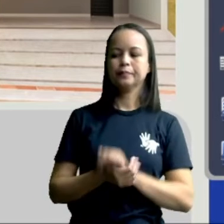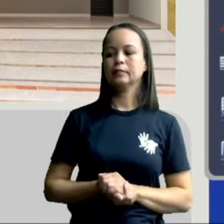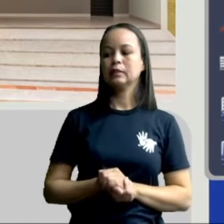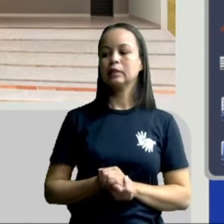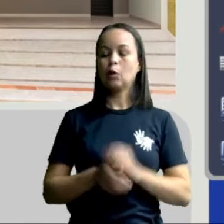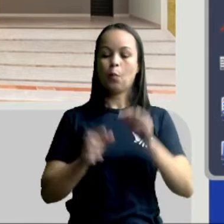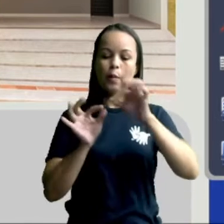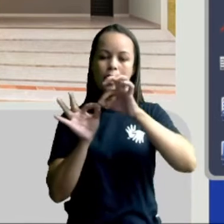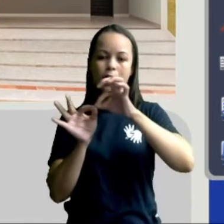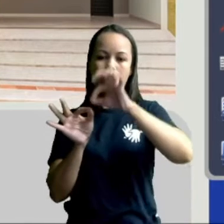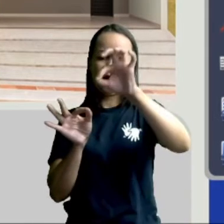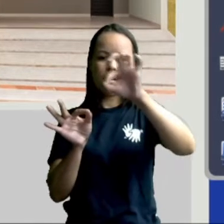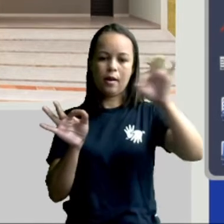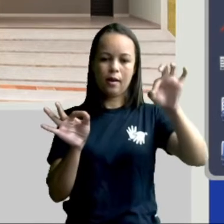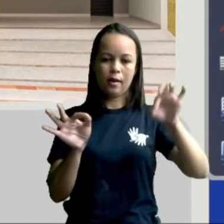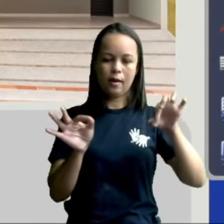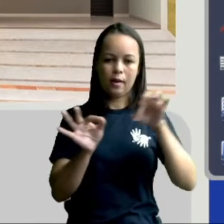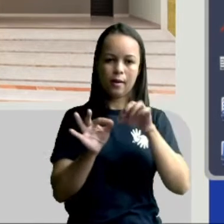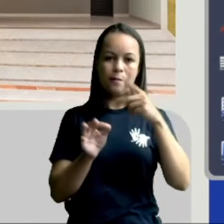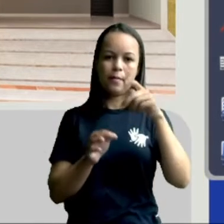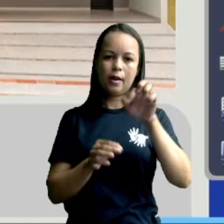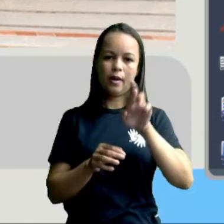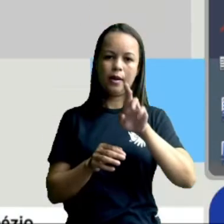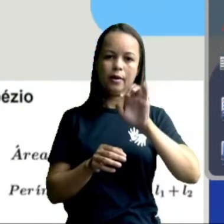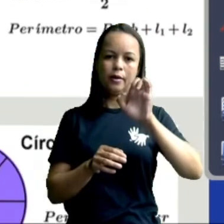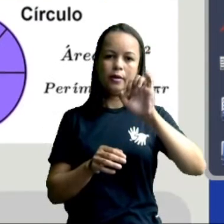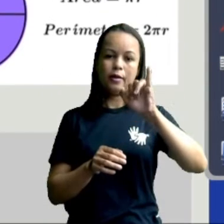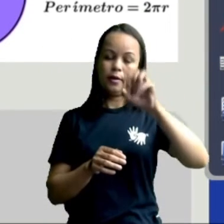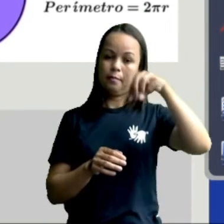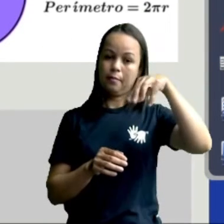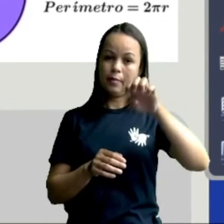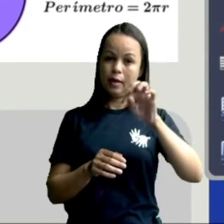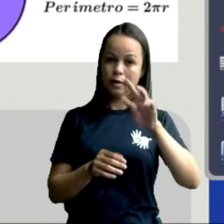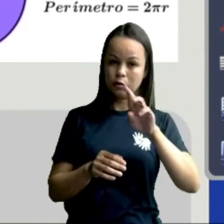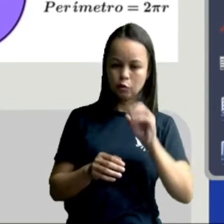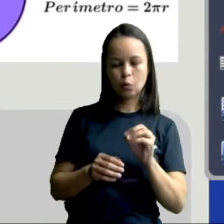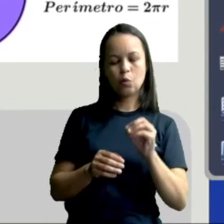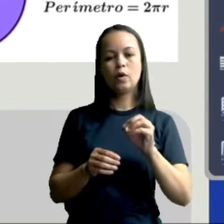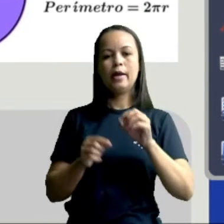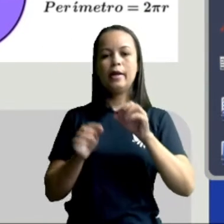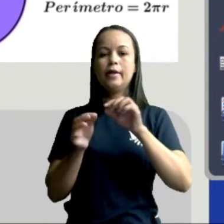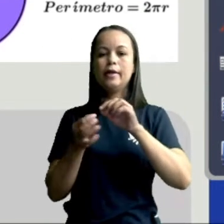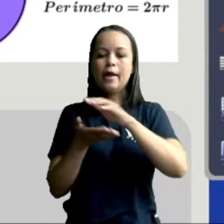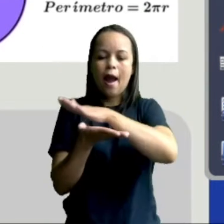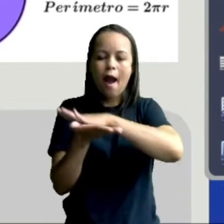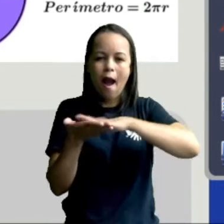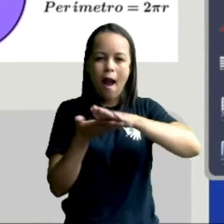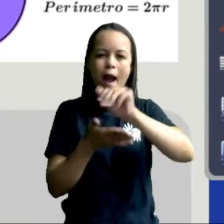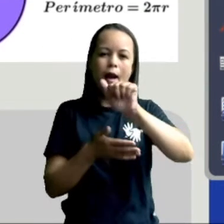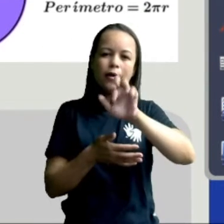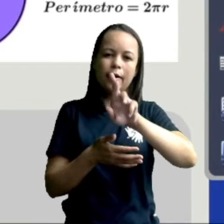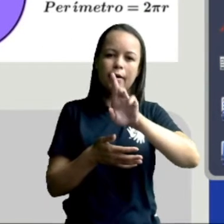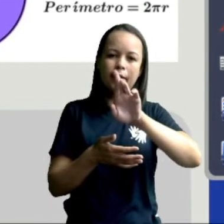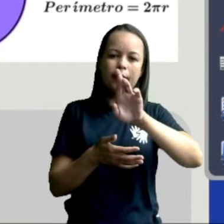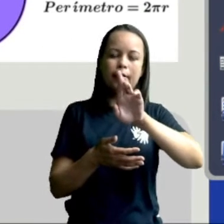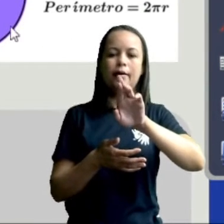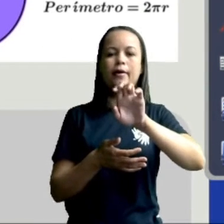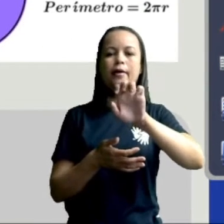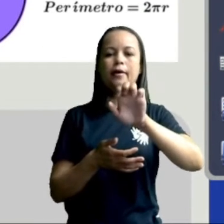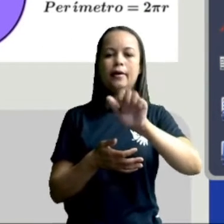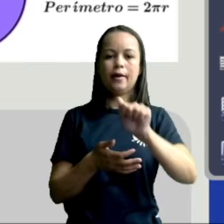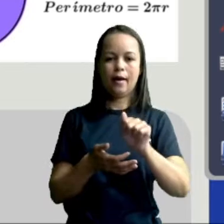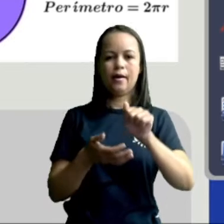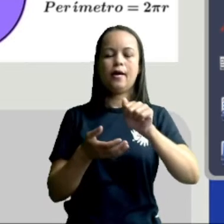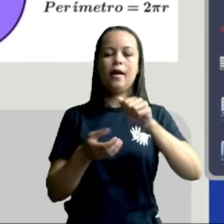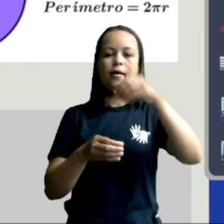é o contorno e área é o espaço interno. Existem fórmulas para calcular a área, cada figura